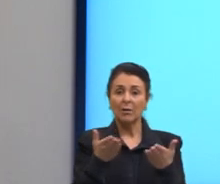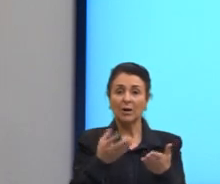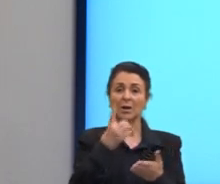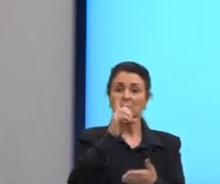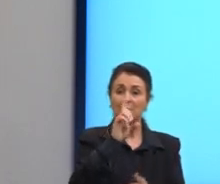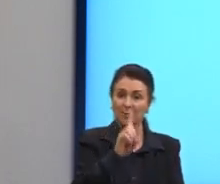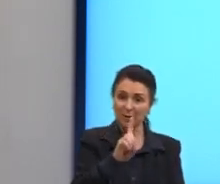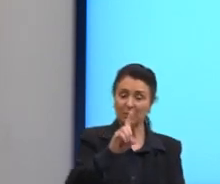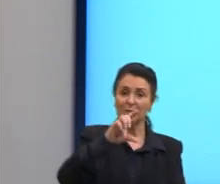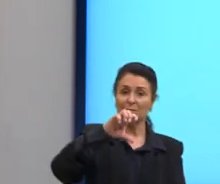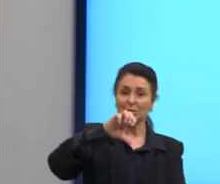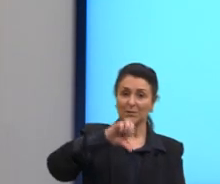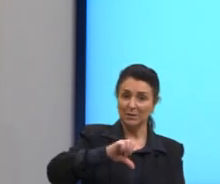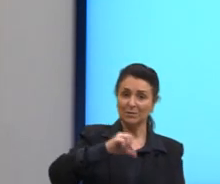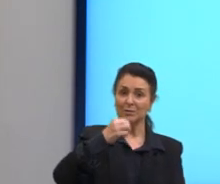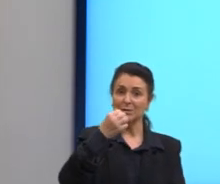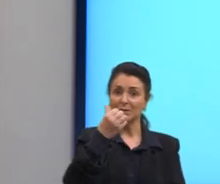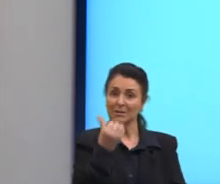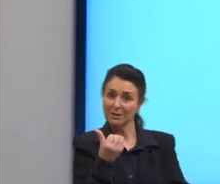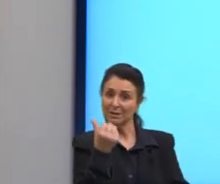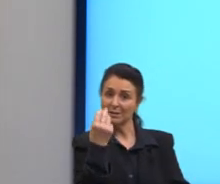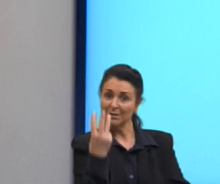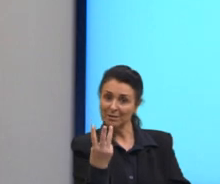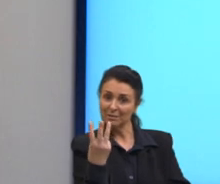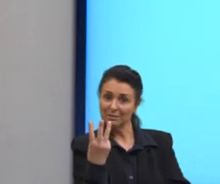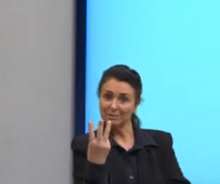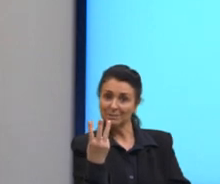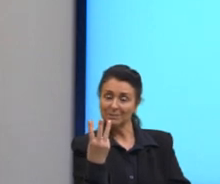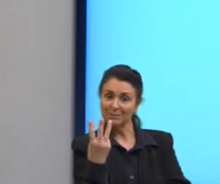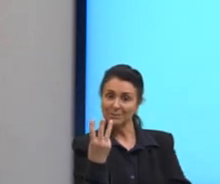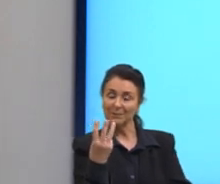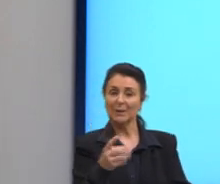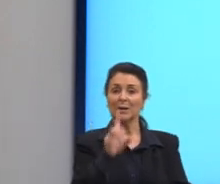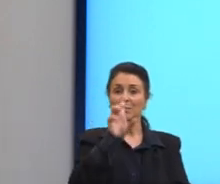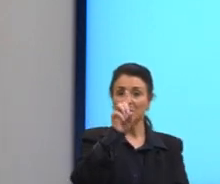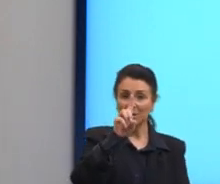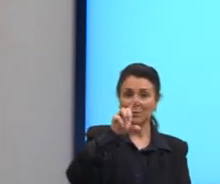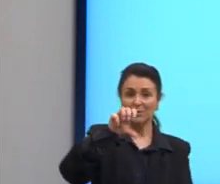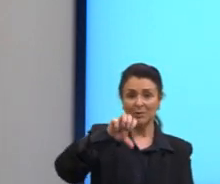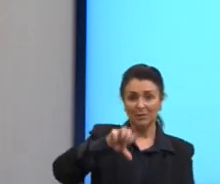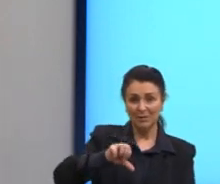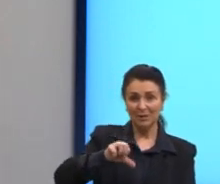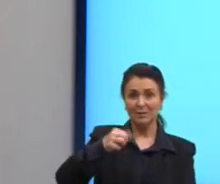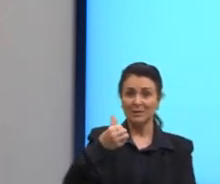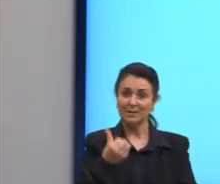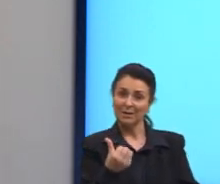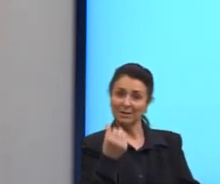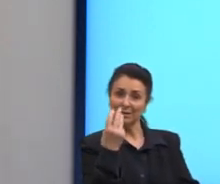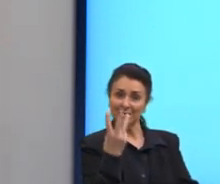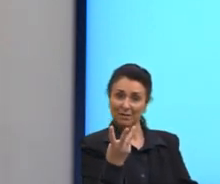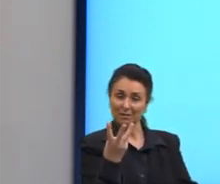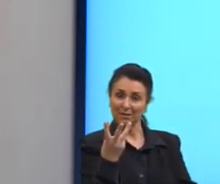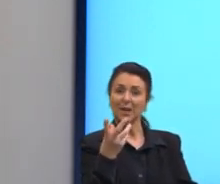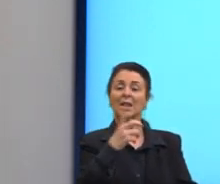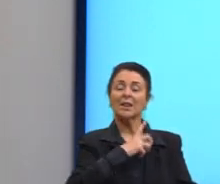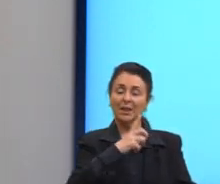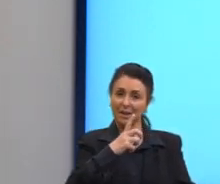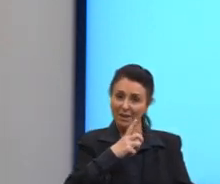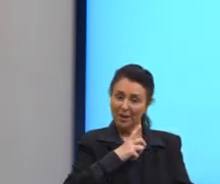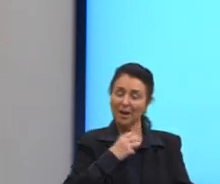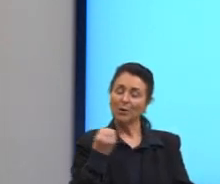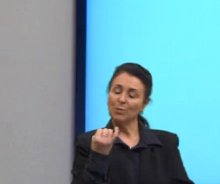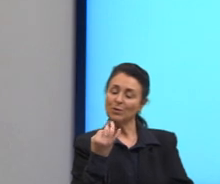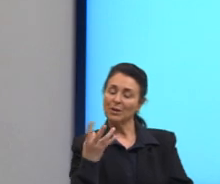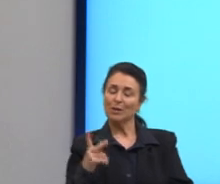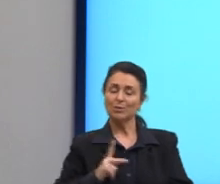1963 Então a nossa resolução ali é 1963 que também eu vou ter a mesma